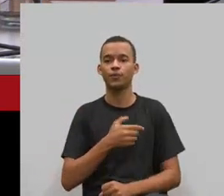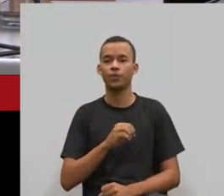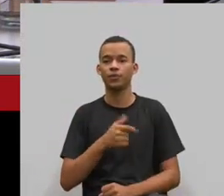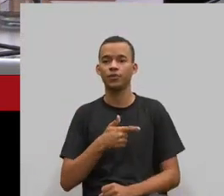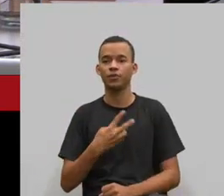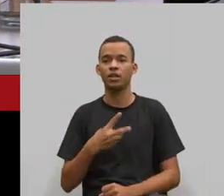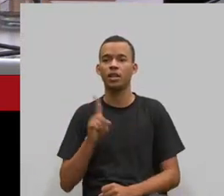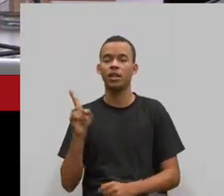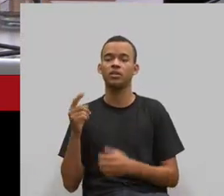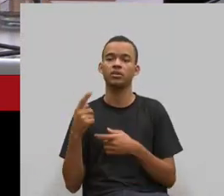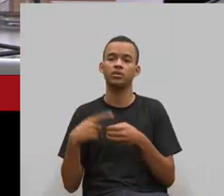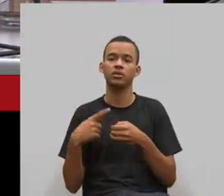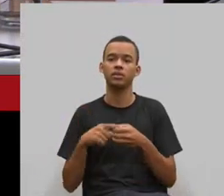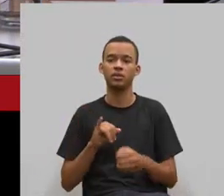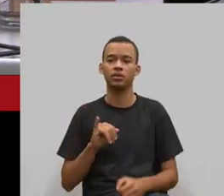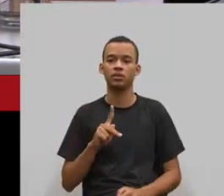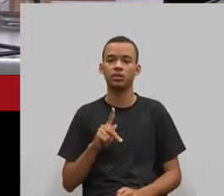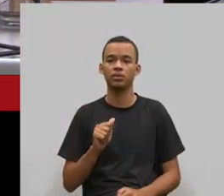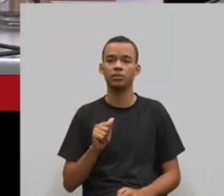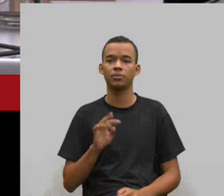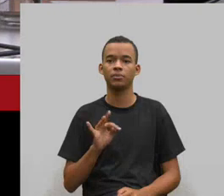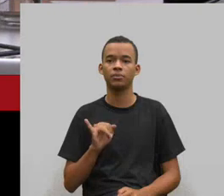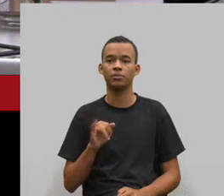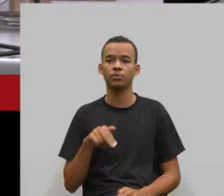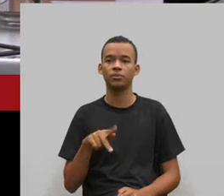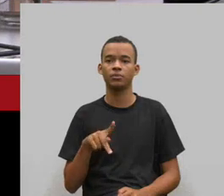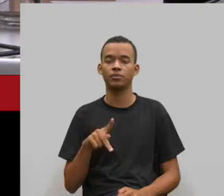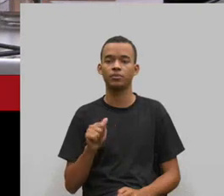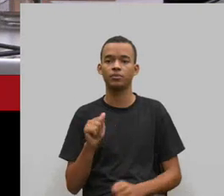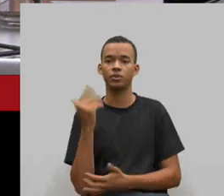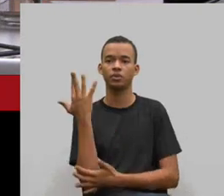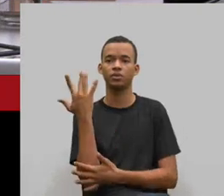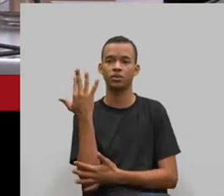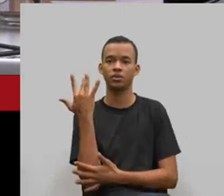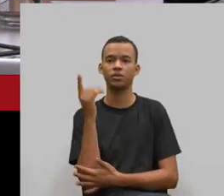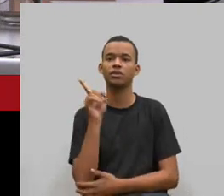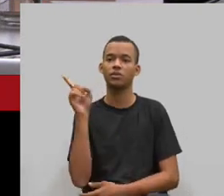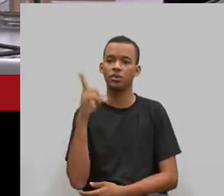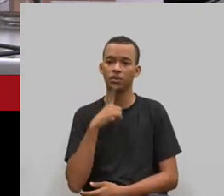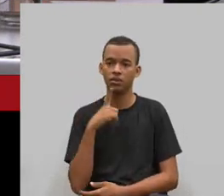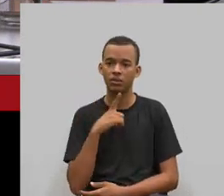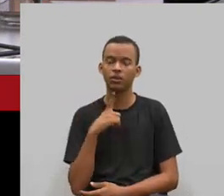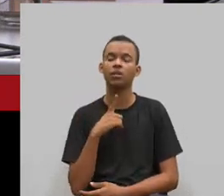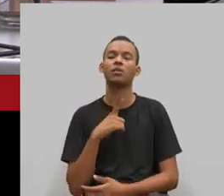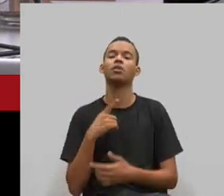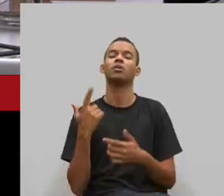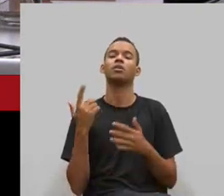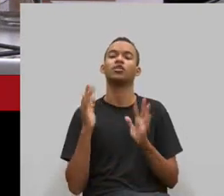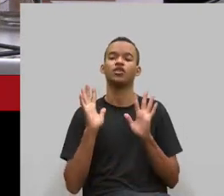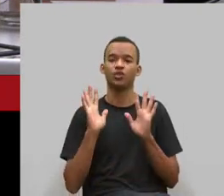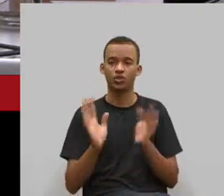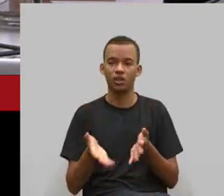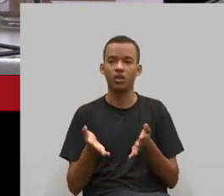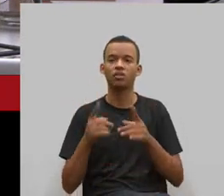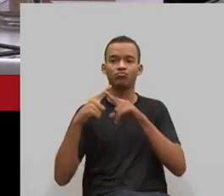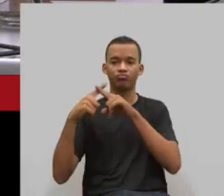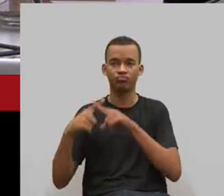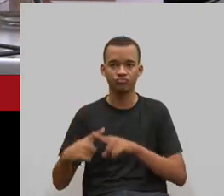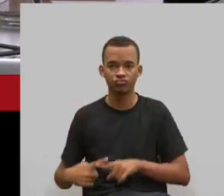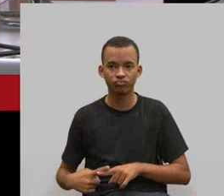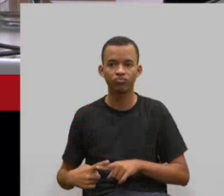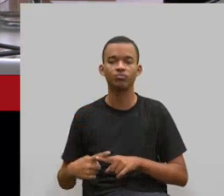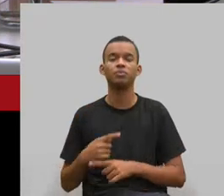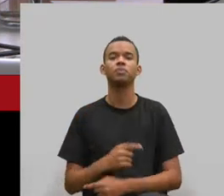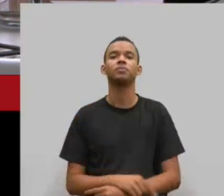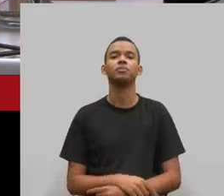Os Vencedores já já estão disputando a etapa Nacional as modalidades B para Badminton atletismo tênis